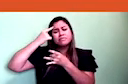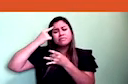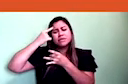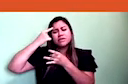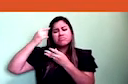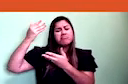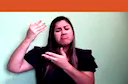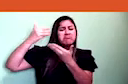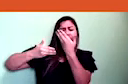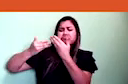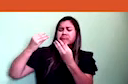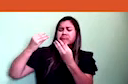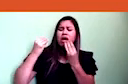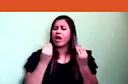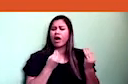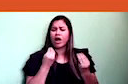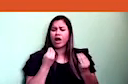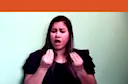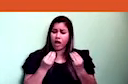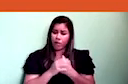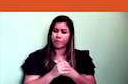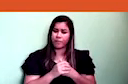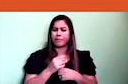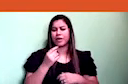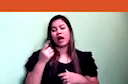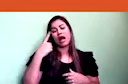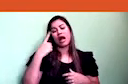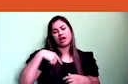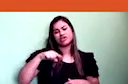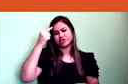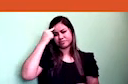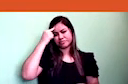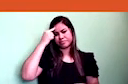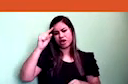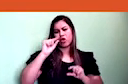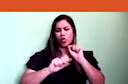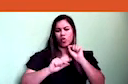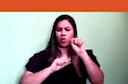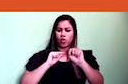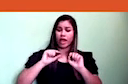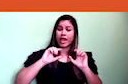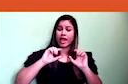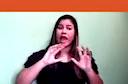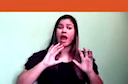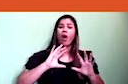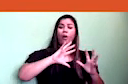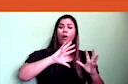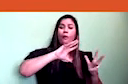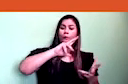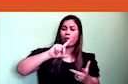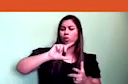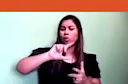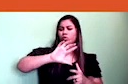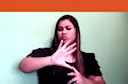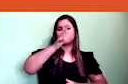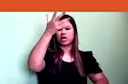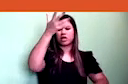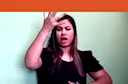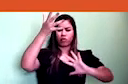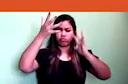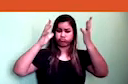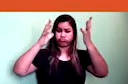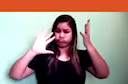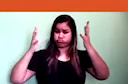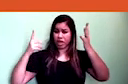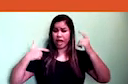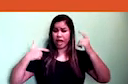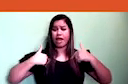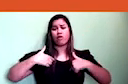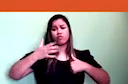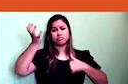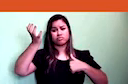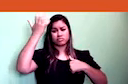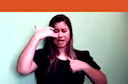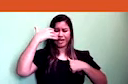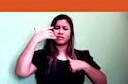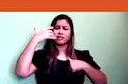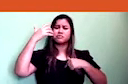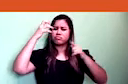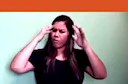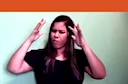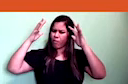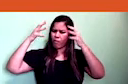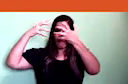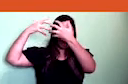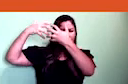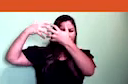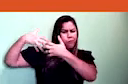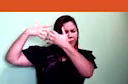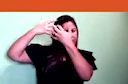né, que tudo que passa no mundo real passa no nosso mundo também, né, no nosso mundo interno. E esse mundo interno ele é representado